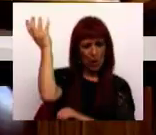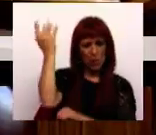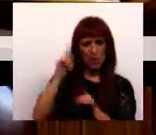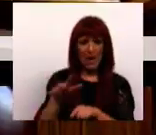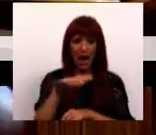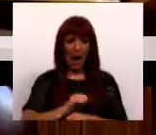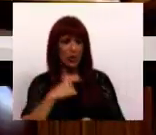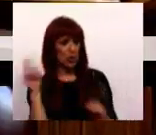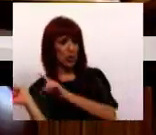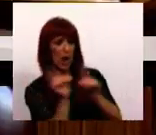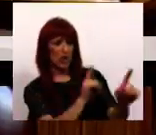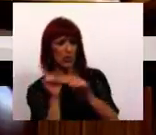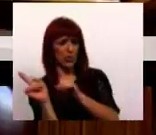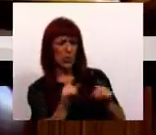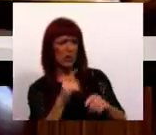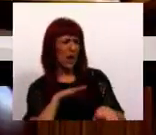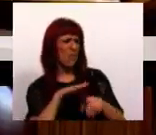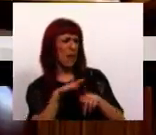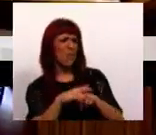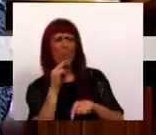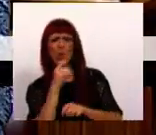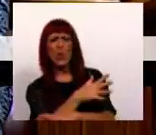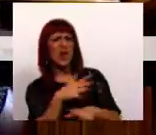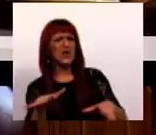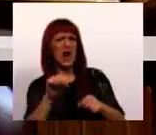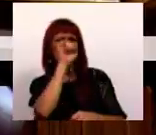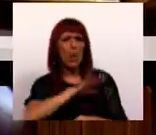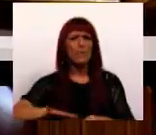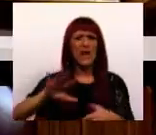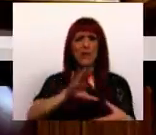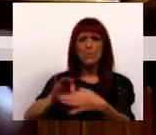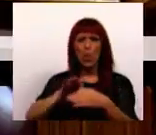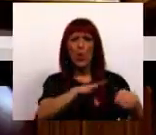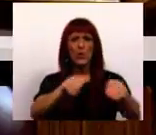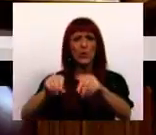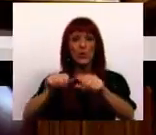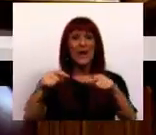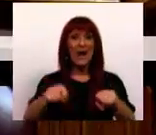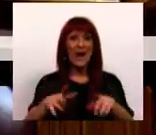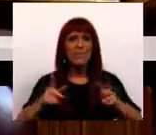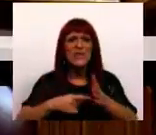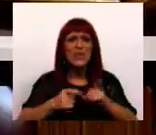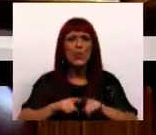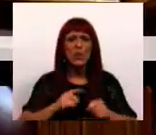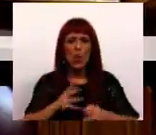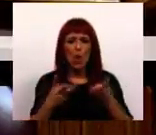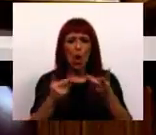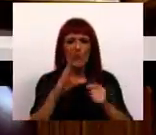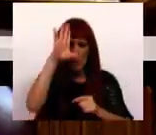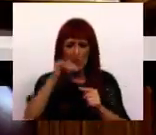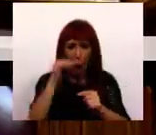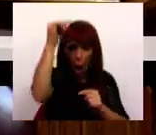cultura, na área dos transportes, com repercussões fundamentais na área do ambiente e da coesão territorial, onde é preciso que o próximo Orçamento de